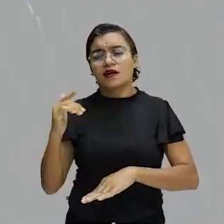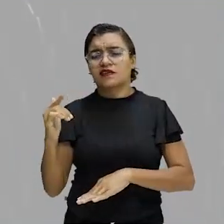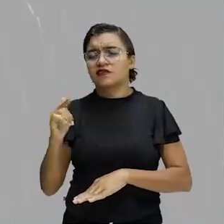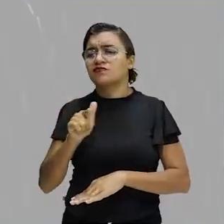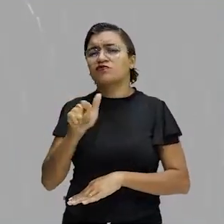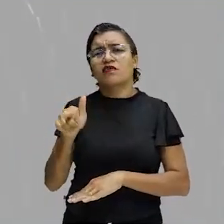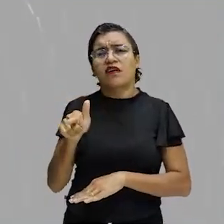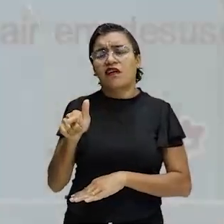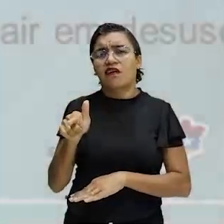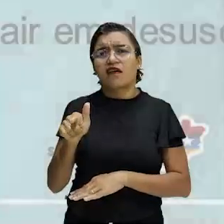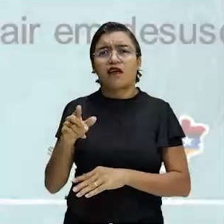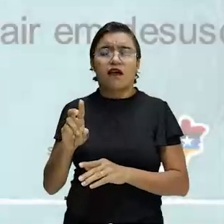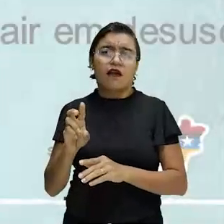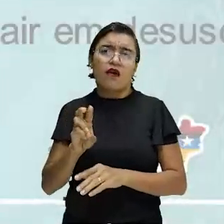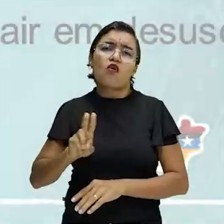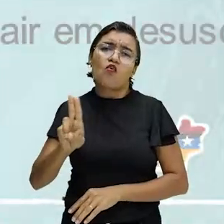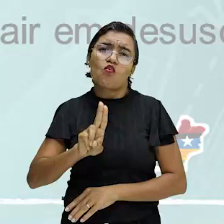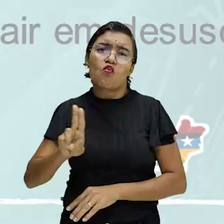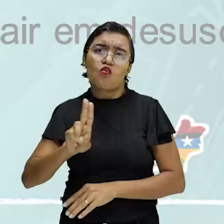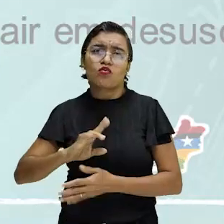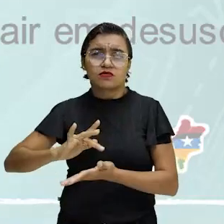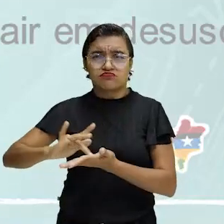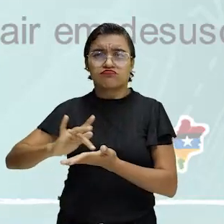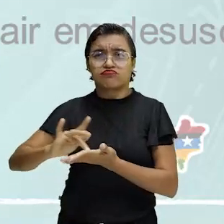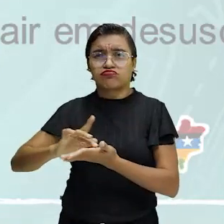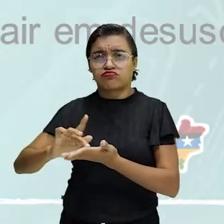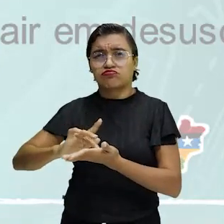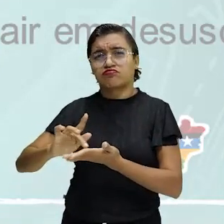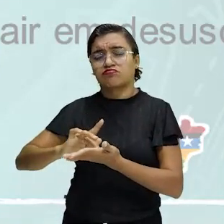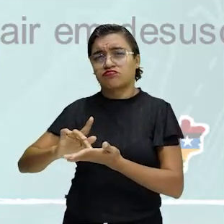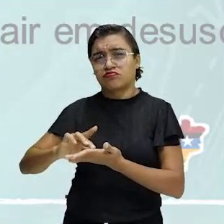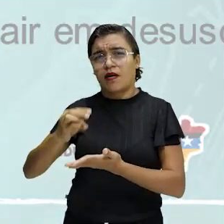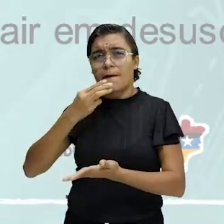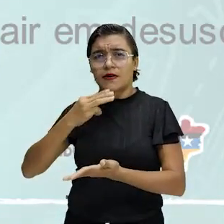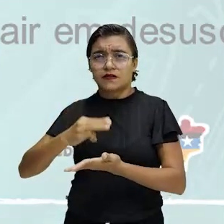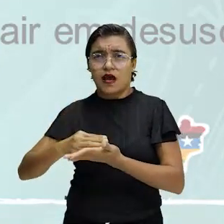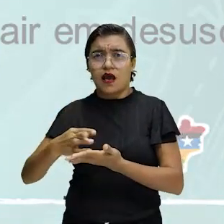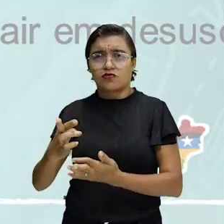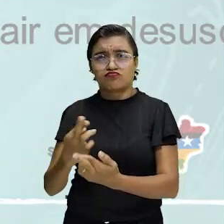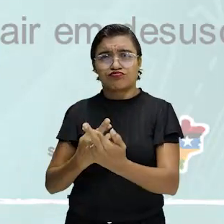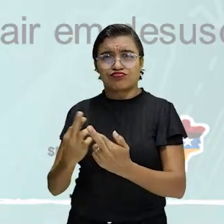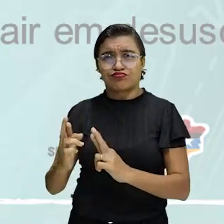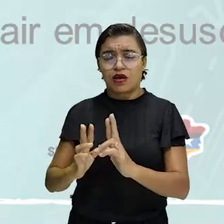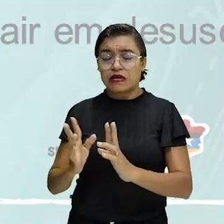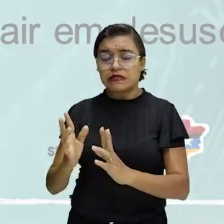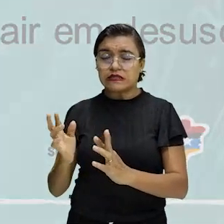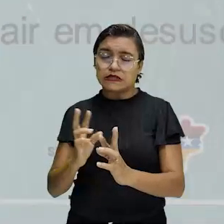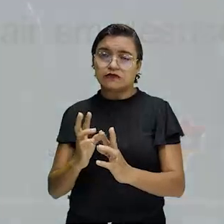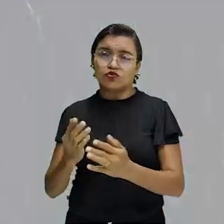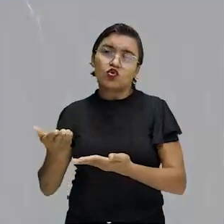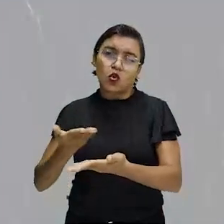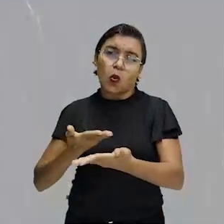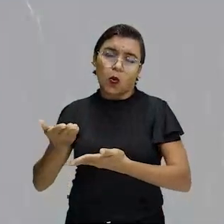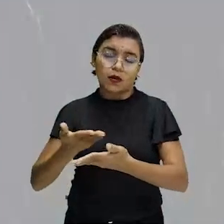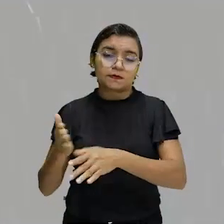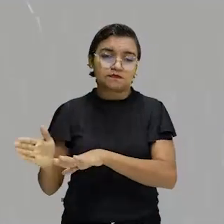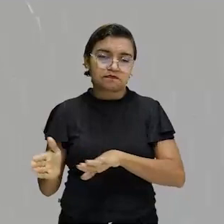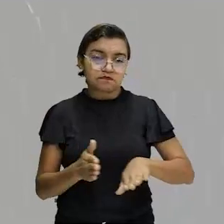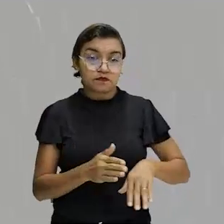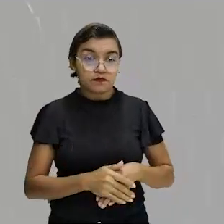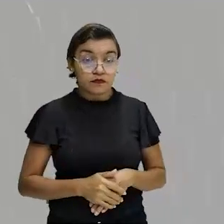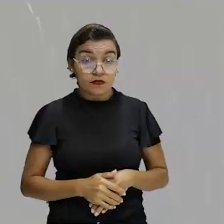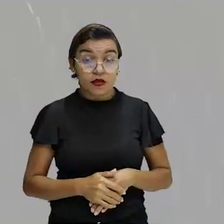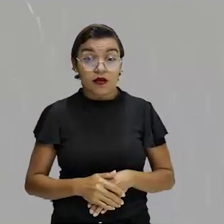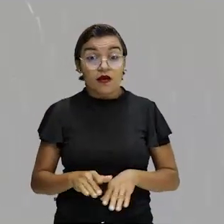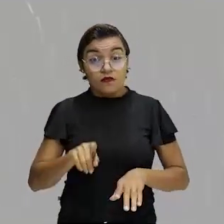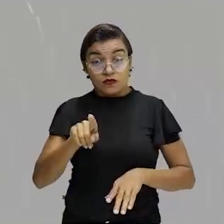de mensagem instantânea. Você acha que a comunicação através do e-mail pode cair em desuso e até ser extinto? A mesma